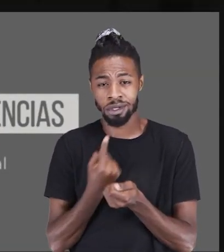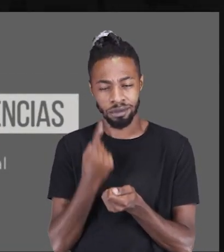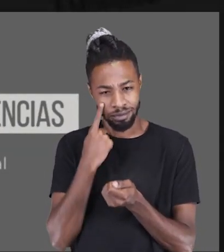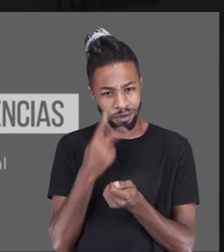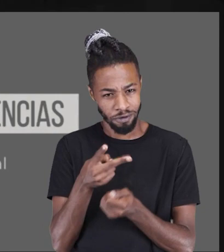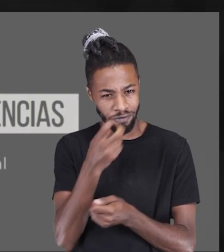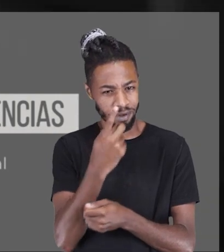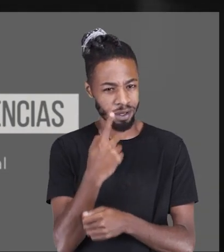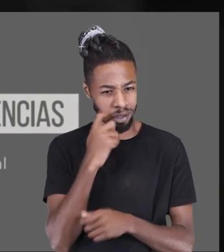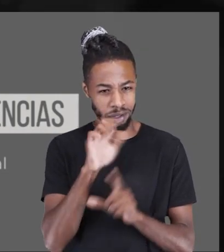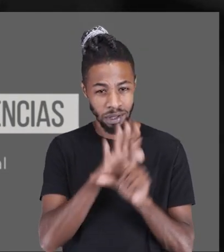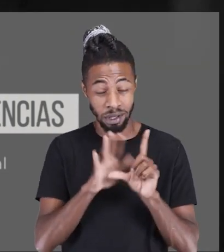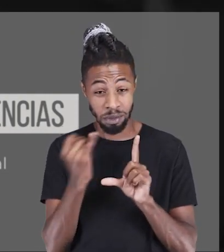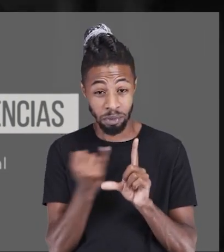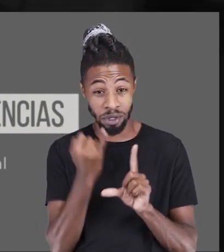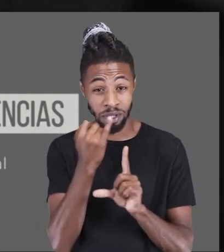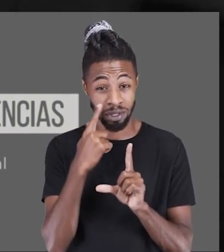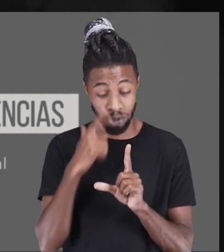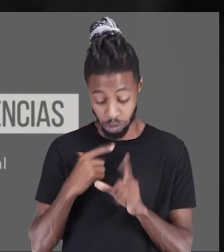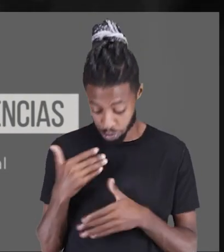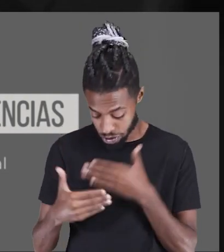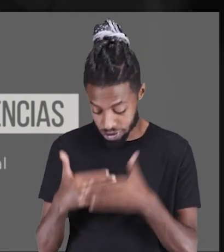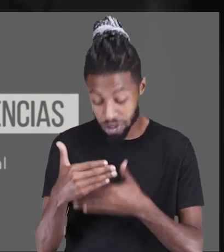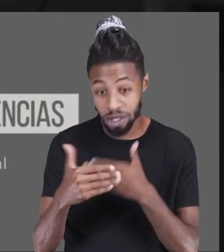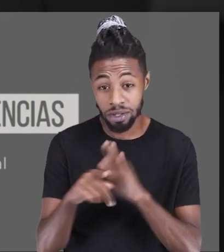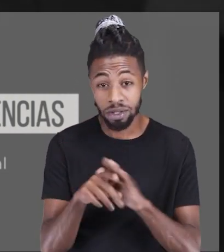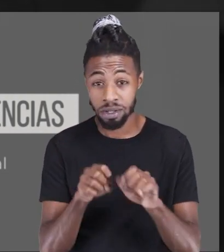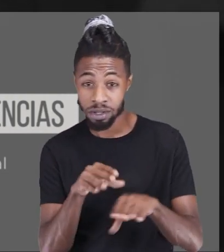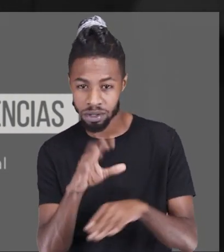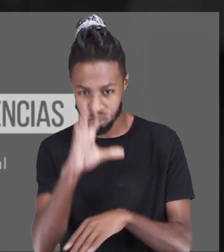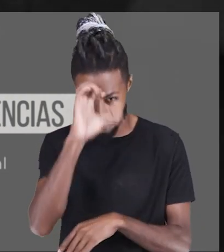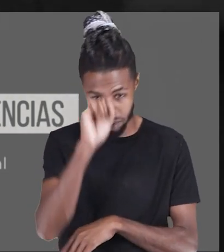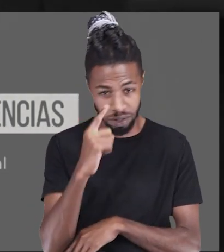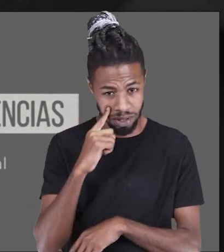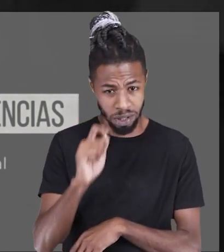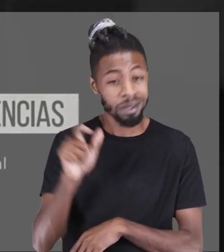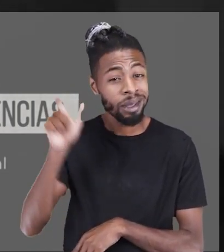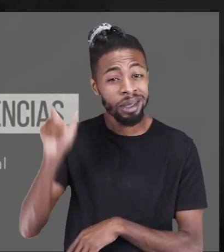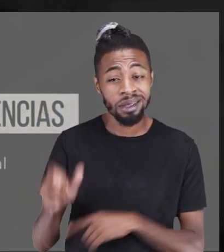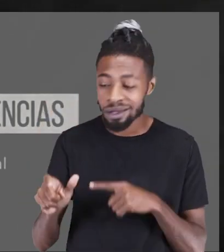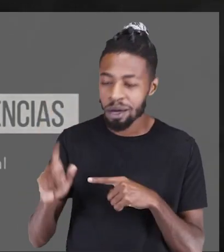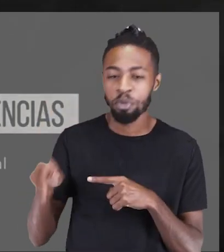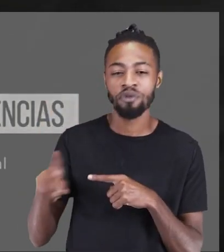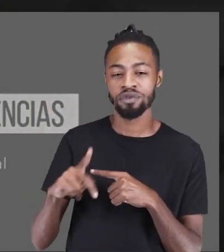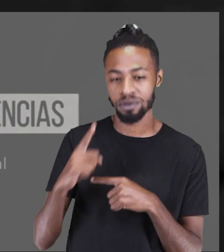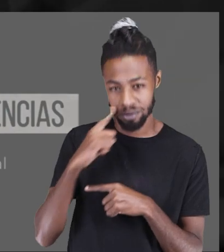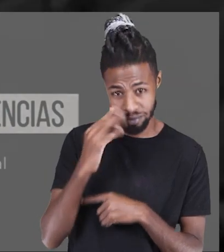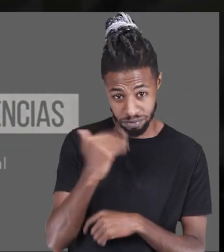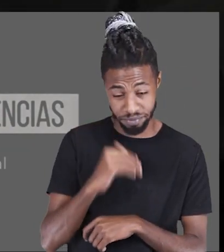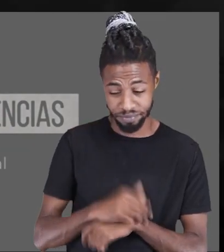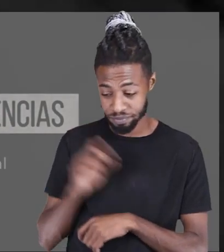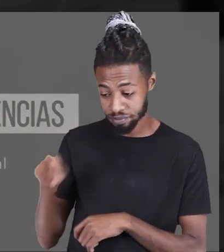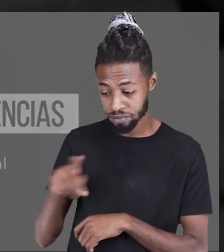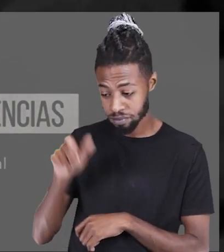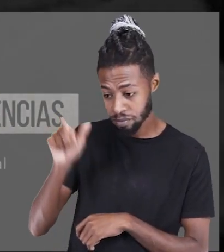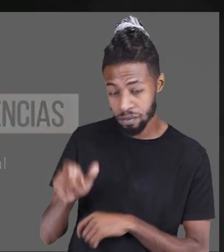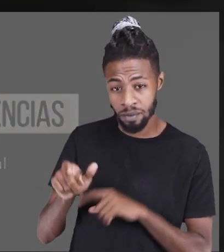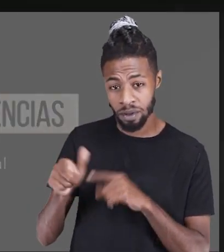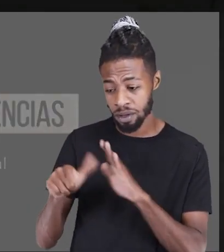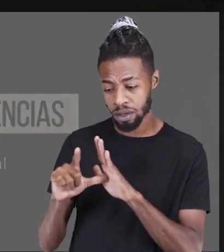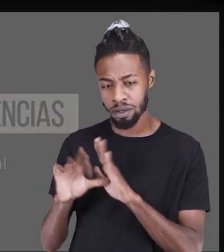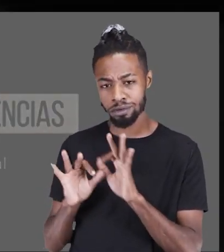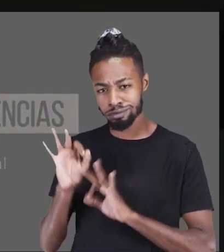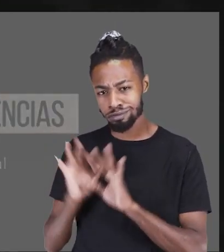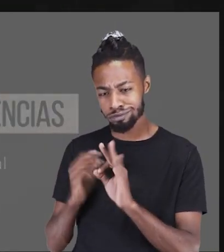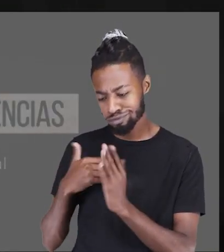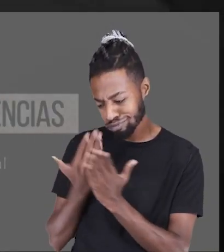inúmeras adversidades que a escola não consegue enfrentar sozinha. Agora vamos olhar para uma figura fundamental nos processos de